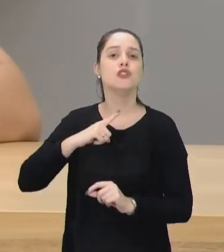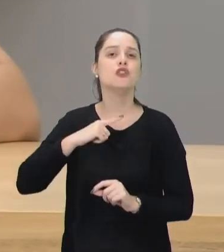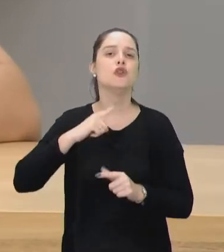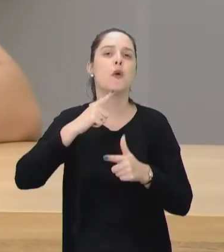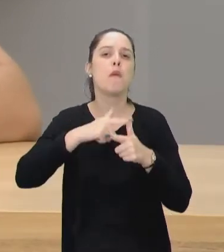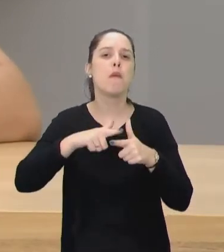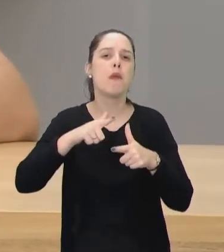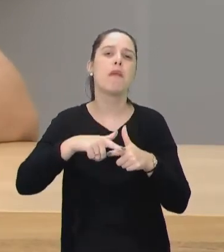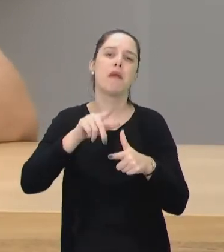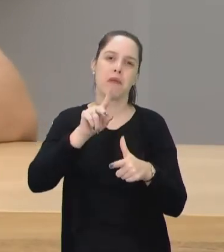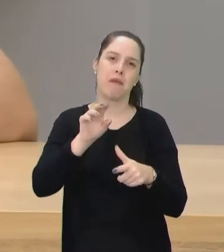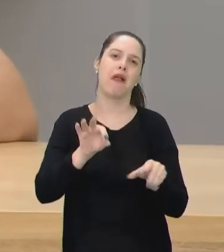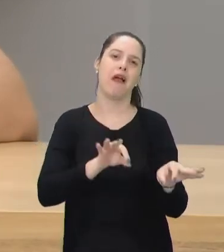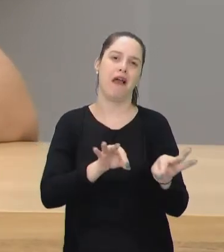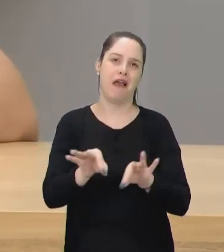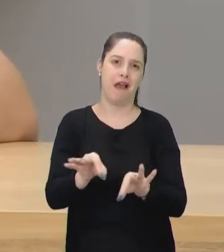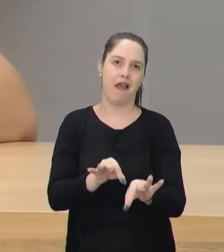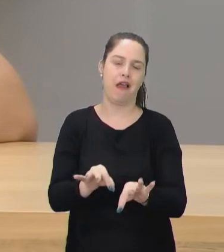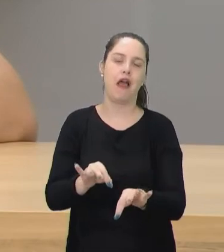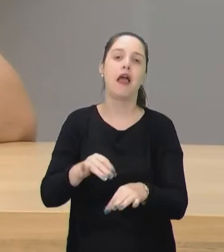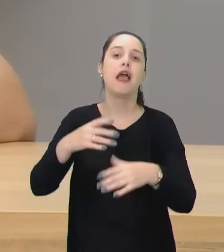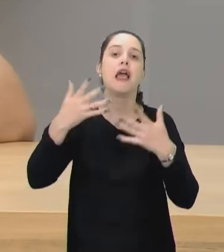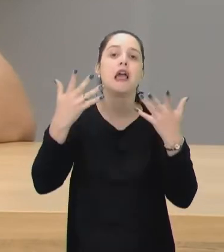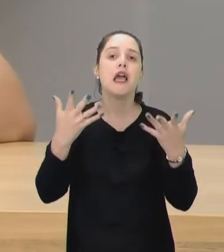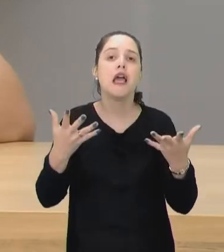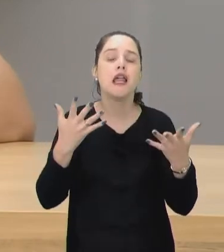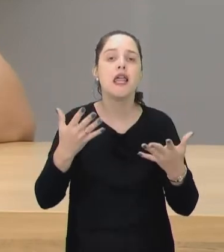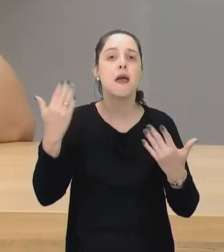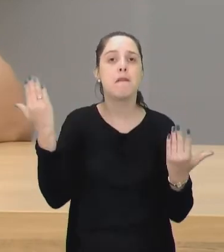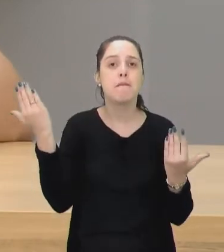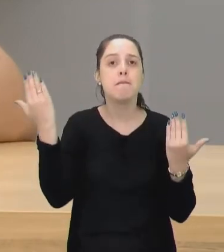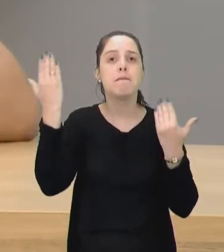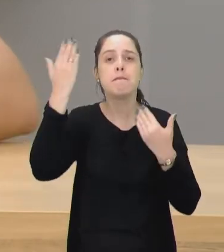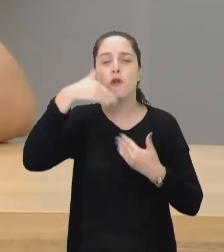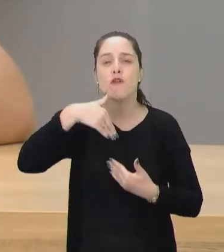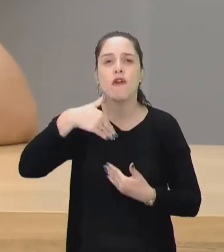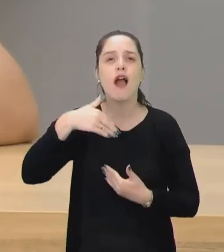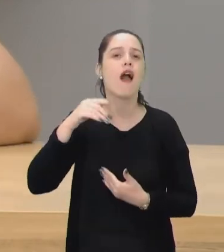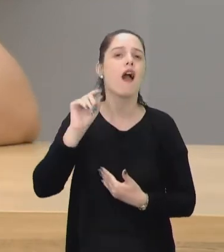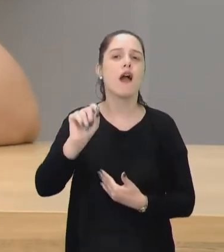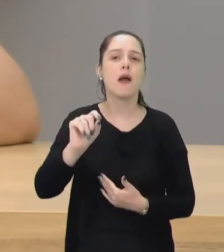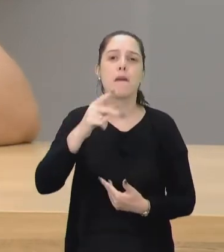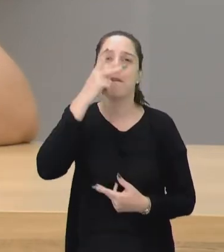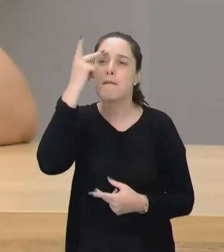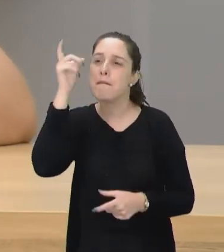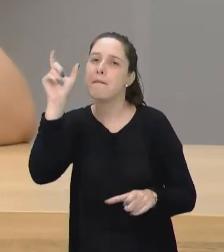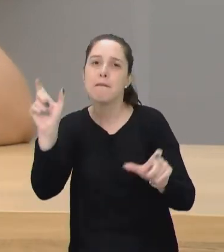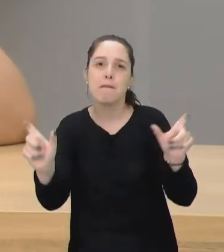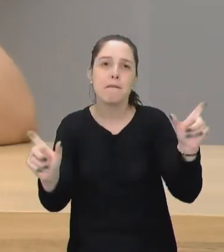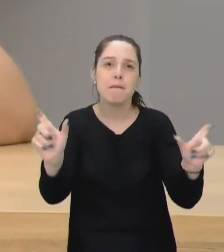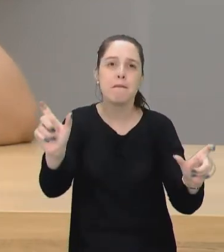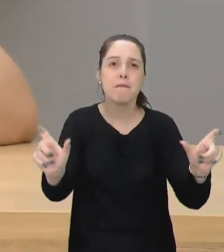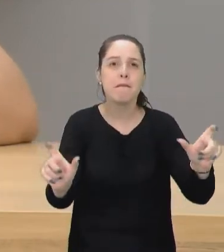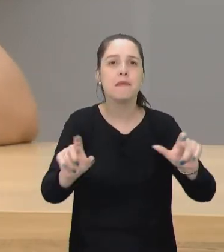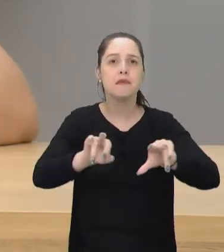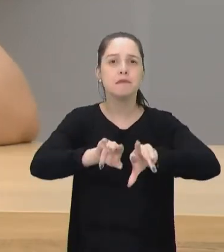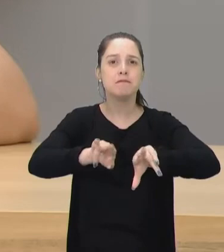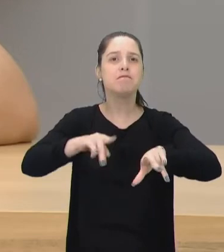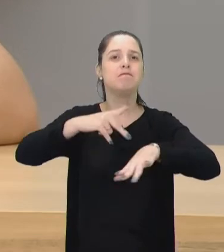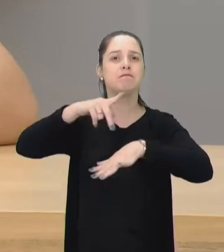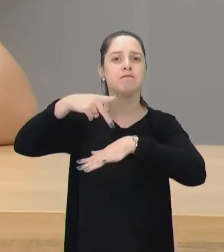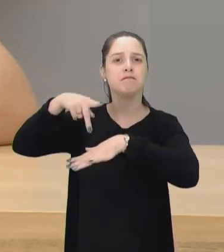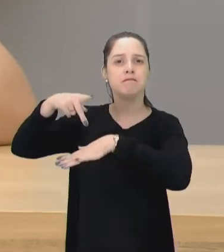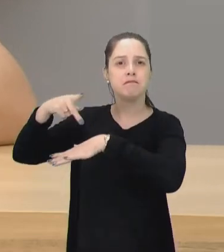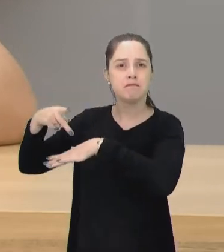para resolver, né? Que ele queria provar que populações de países